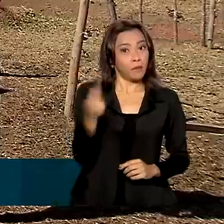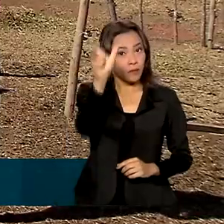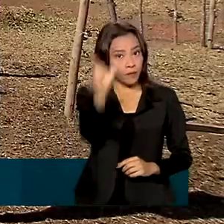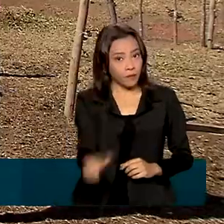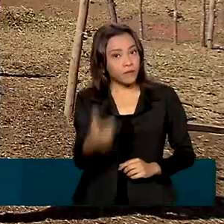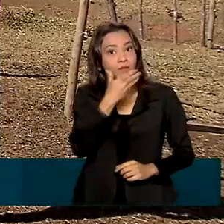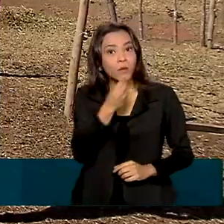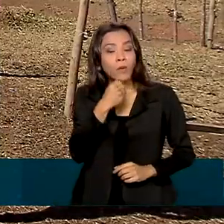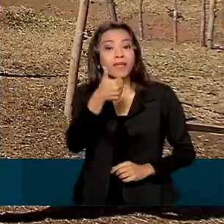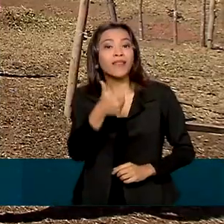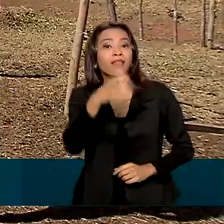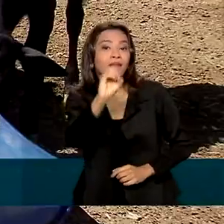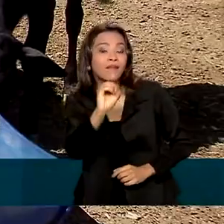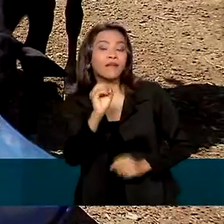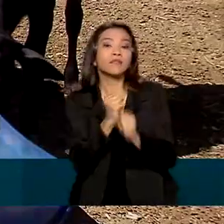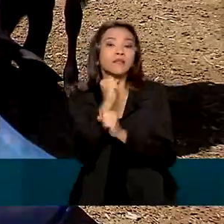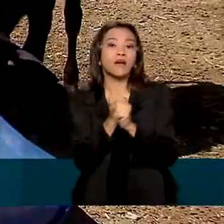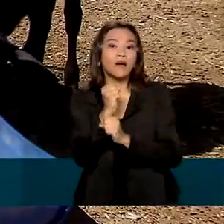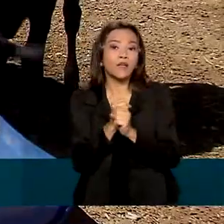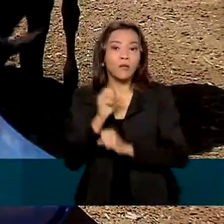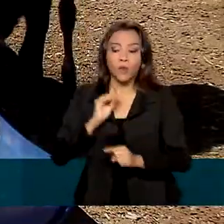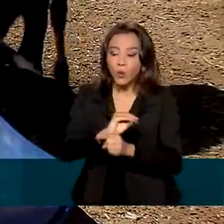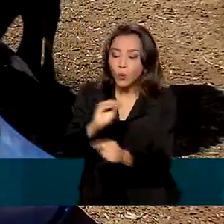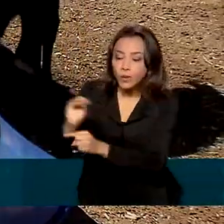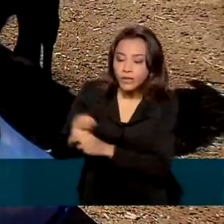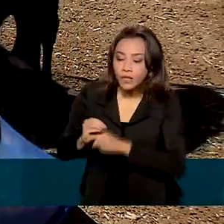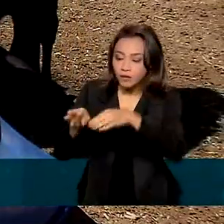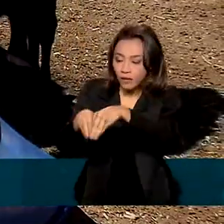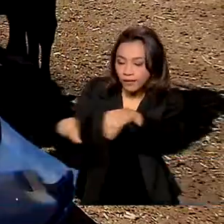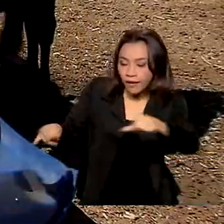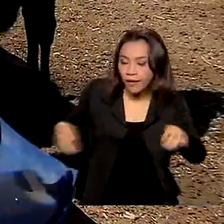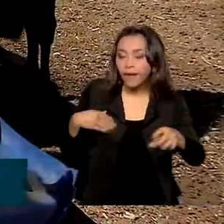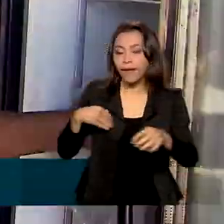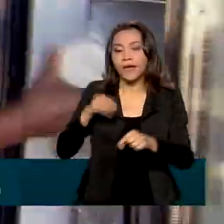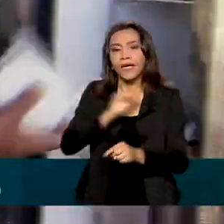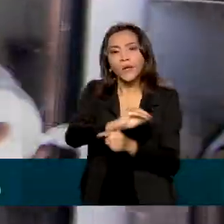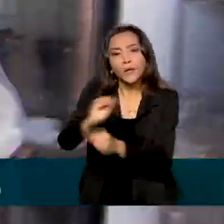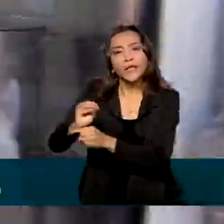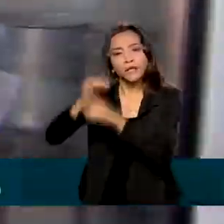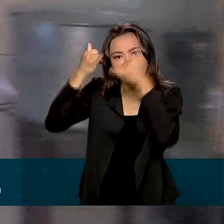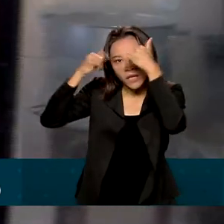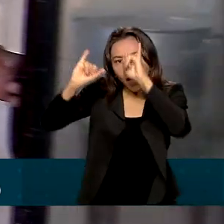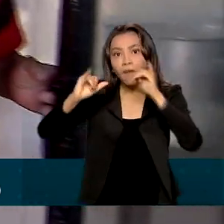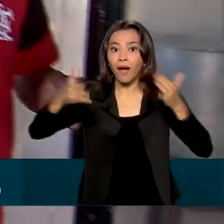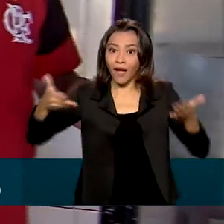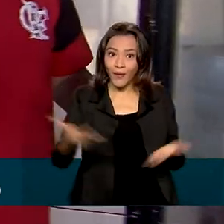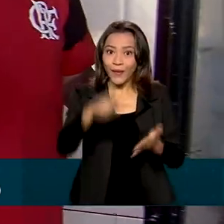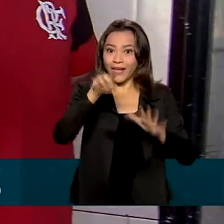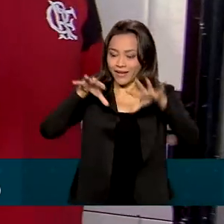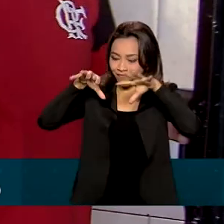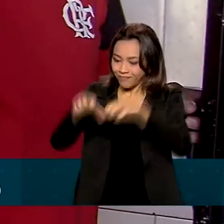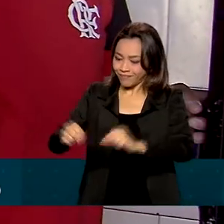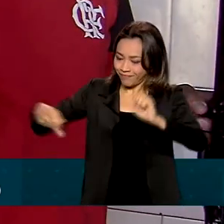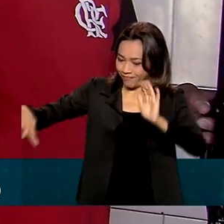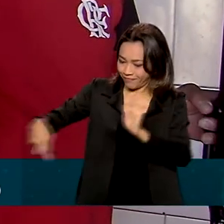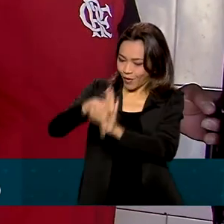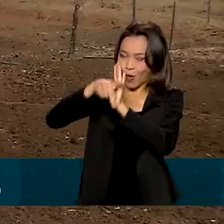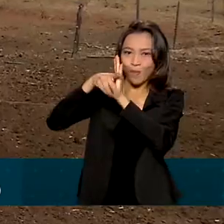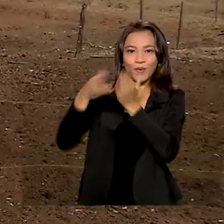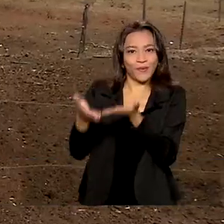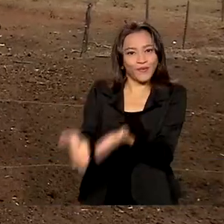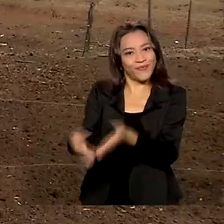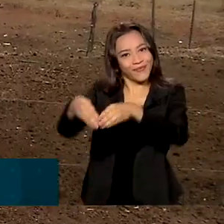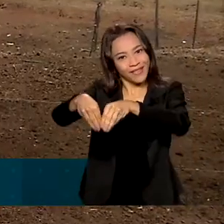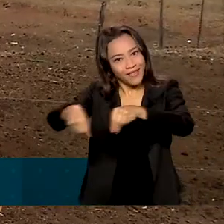arrendando terra para criar gado, produzir e tirar o sustento da família, o Celso agora será dono do próprio imóvel rural.